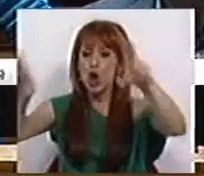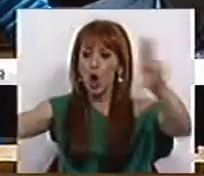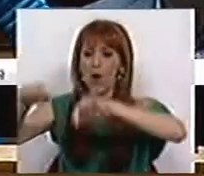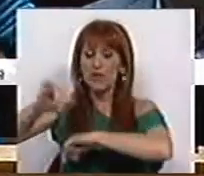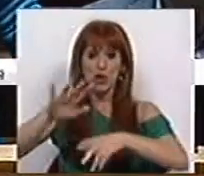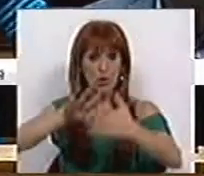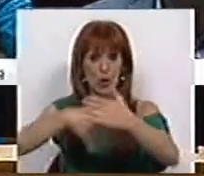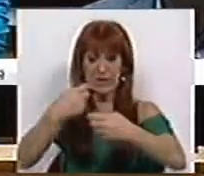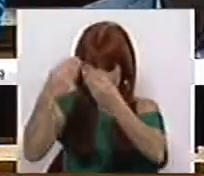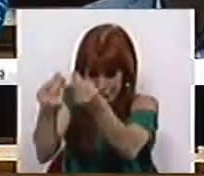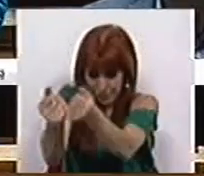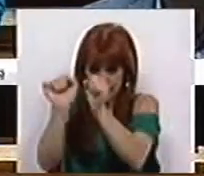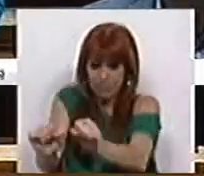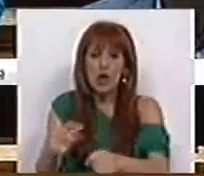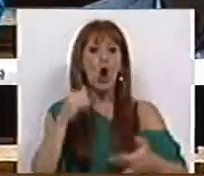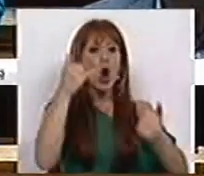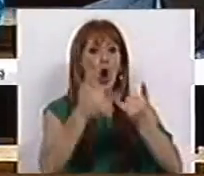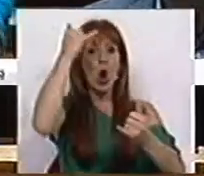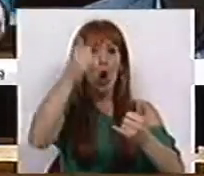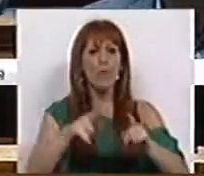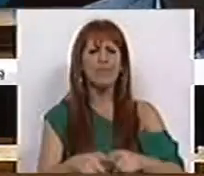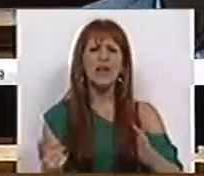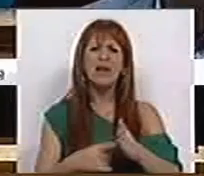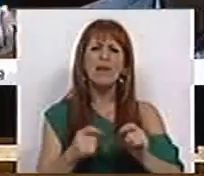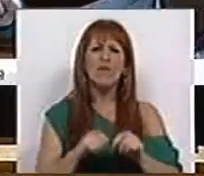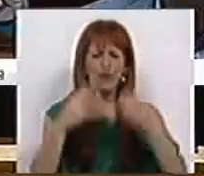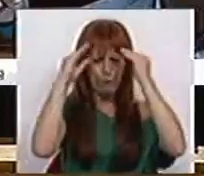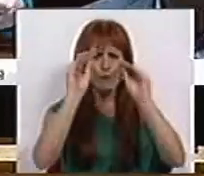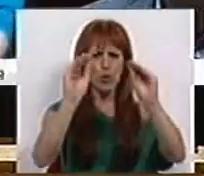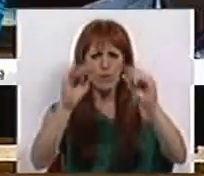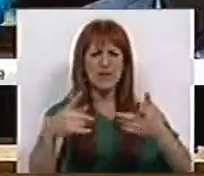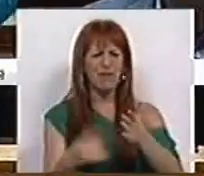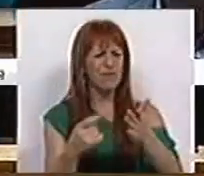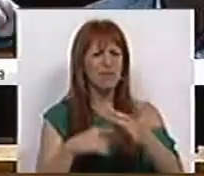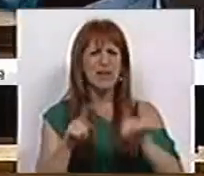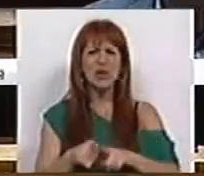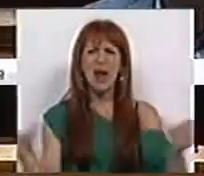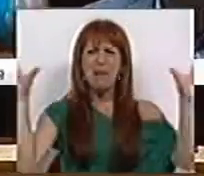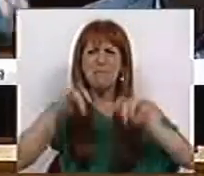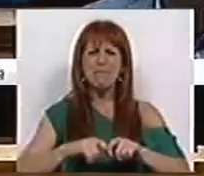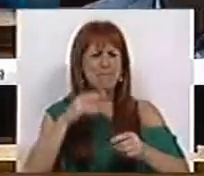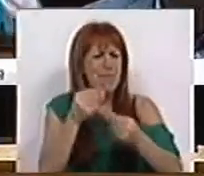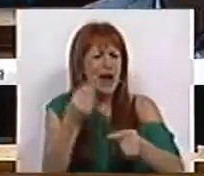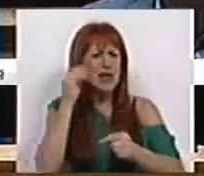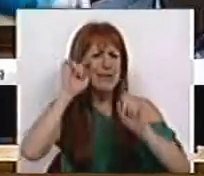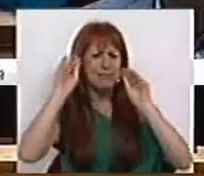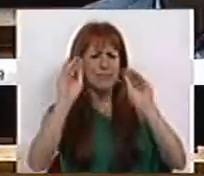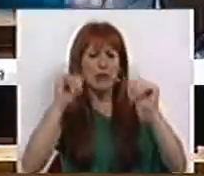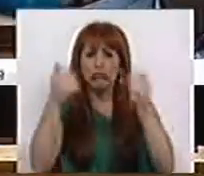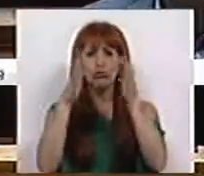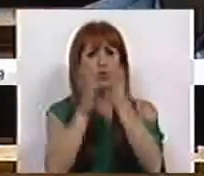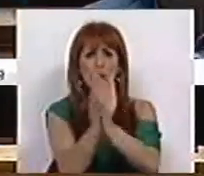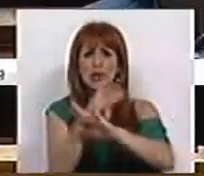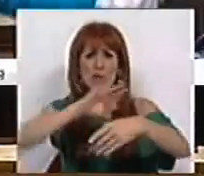quer no plano físico e quer no plano eletrónico falta formação falta mães para garantir a formação de